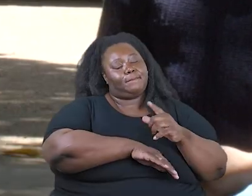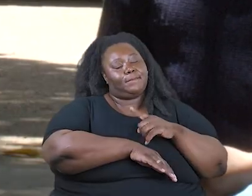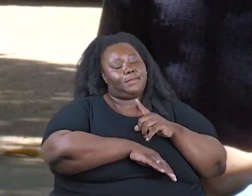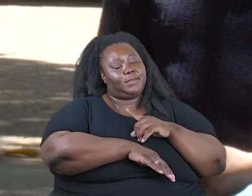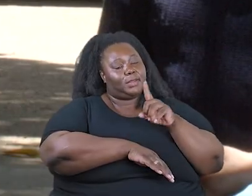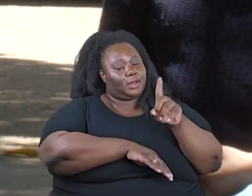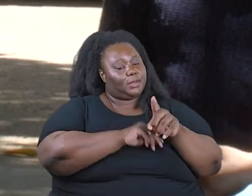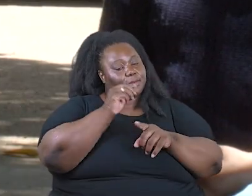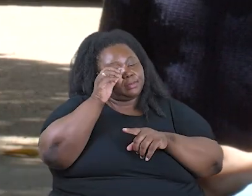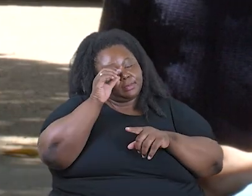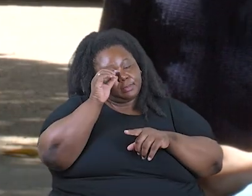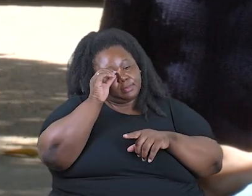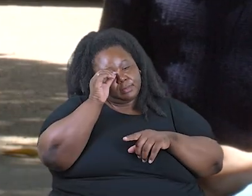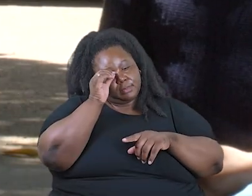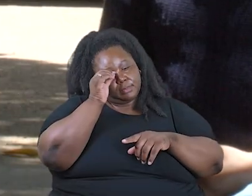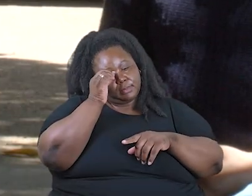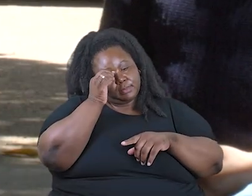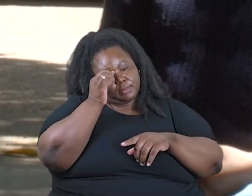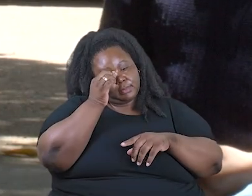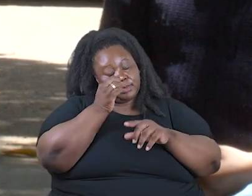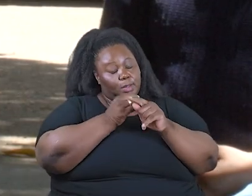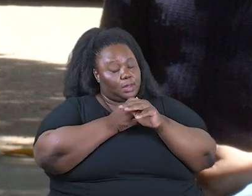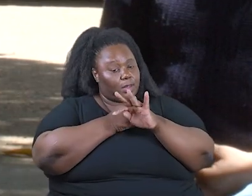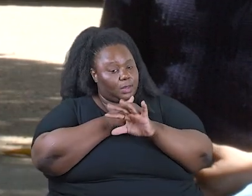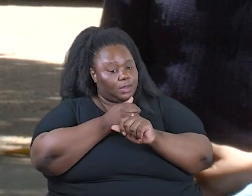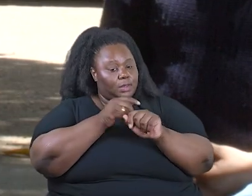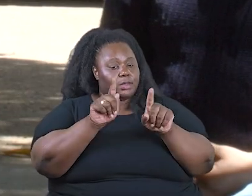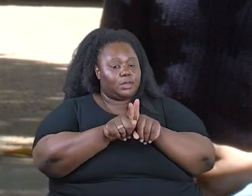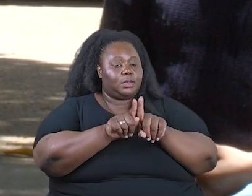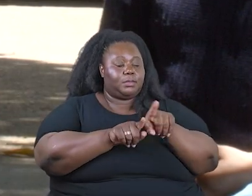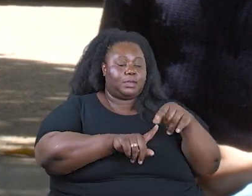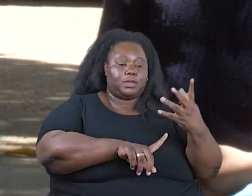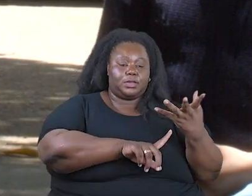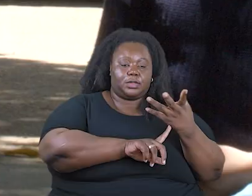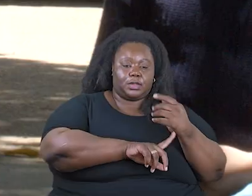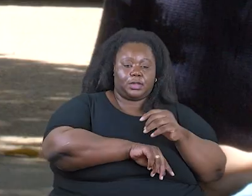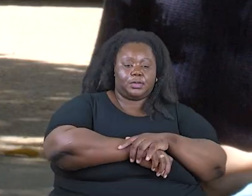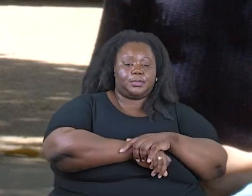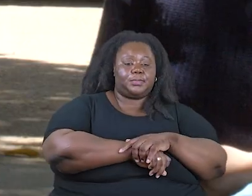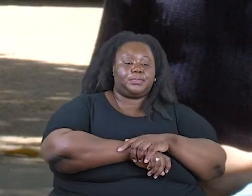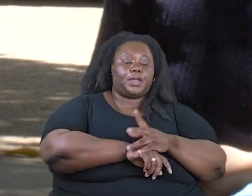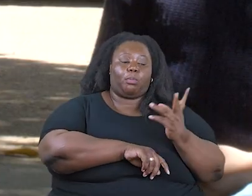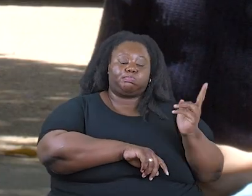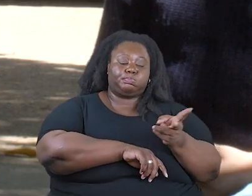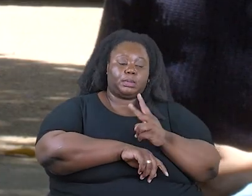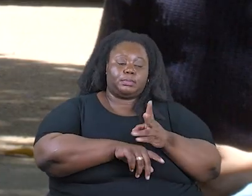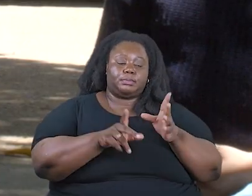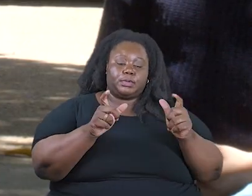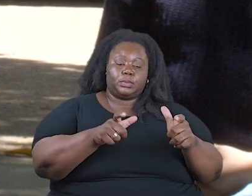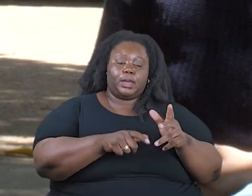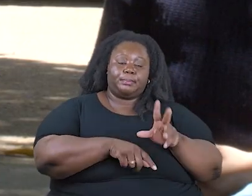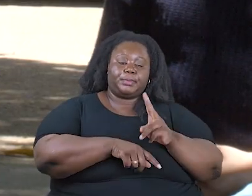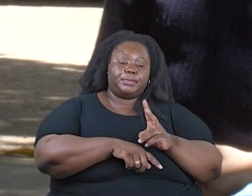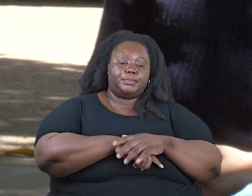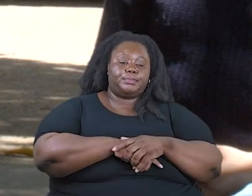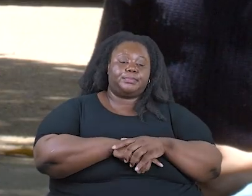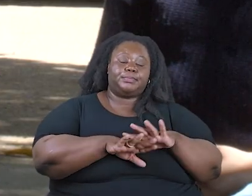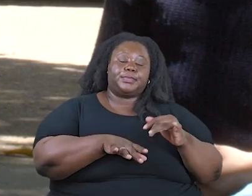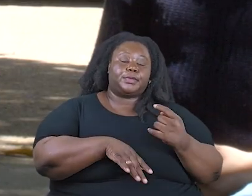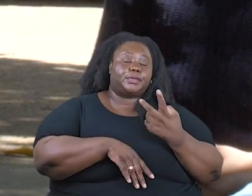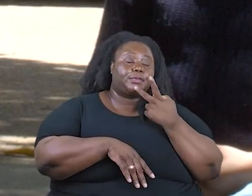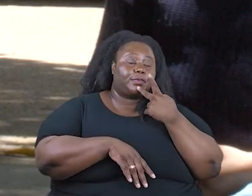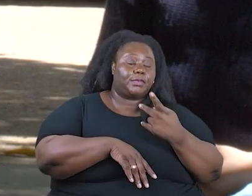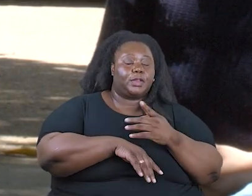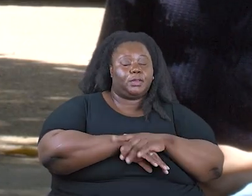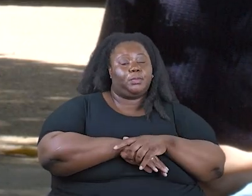lá o que a maioria das pessoas reconhece como artesanato e o que a maioria reconhece como obra de arte na mesma galeria. E aí ele